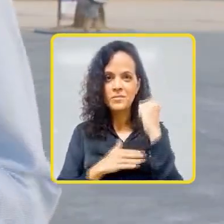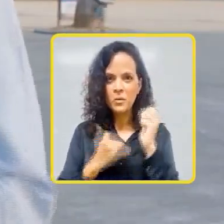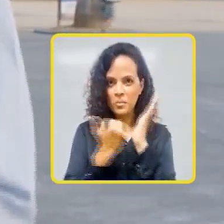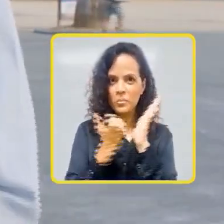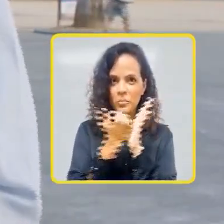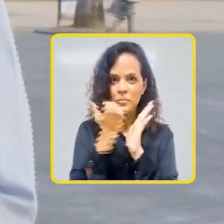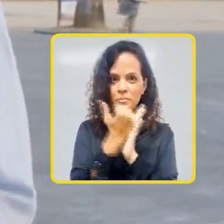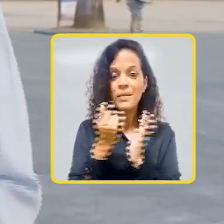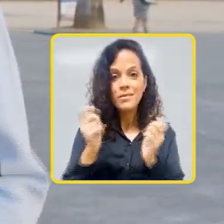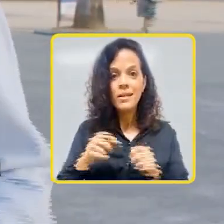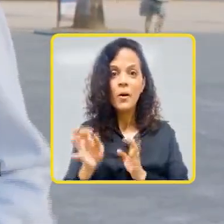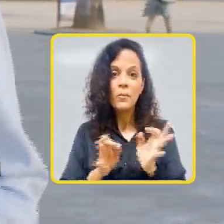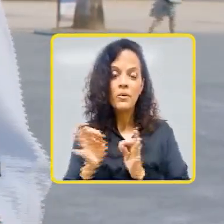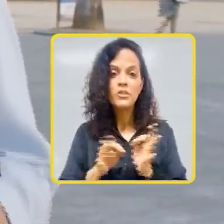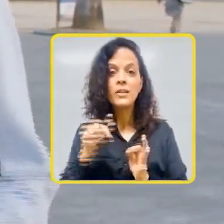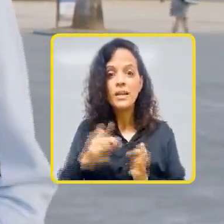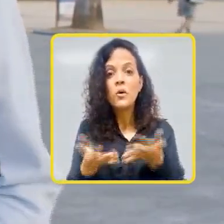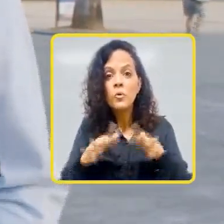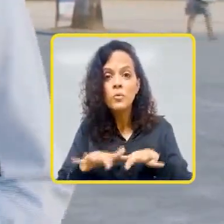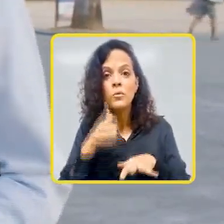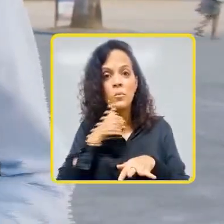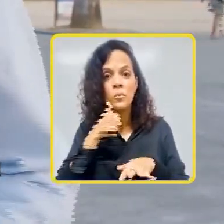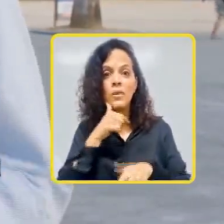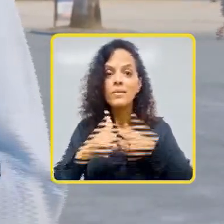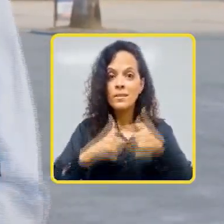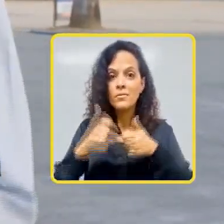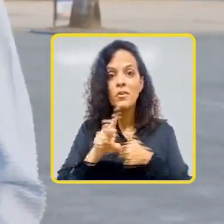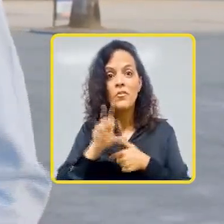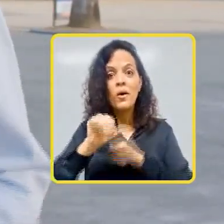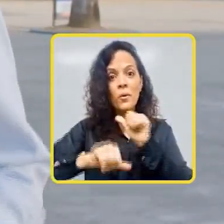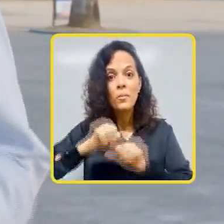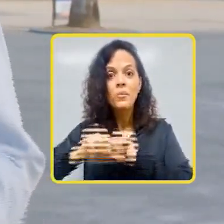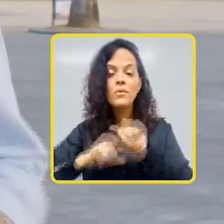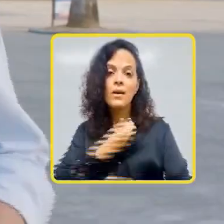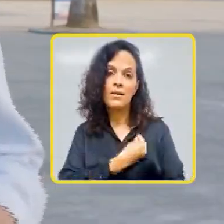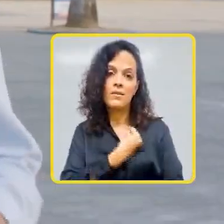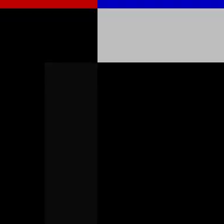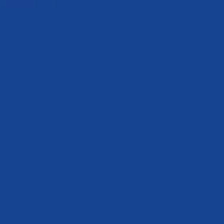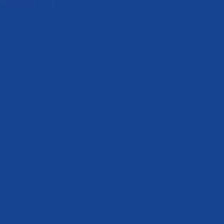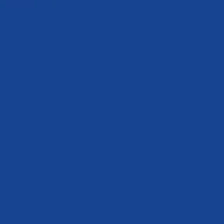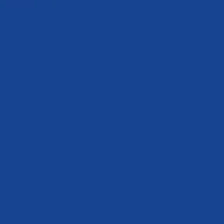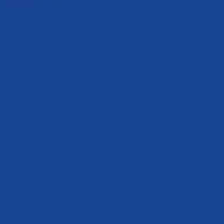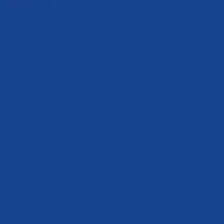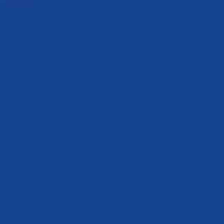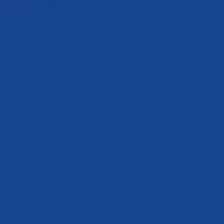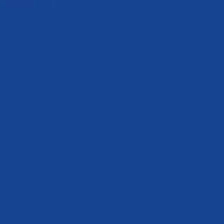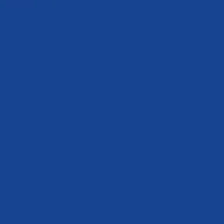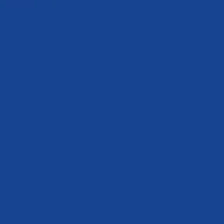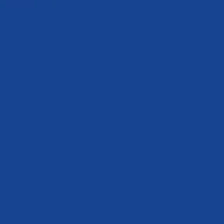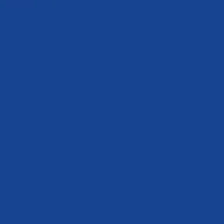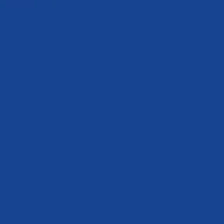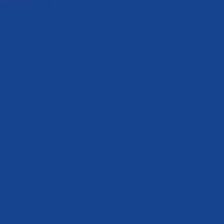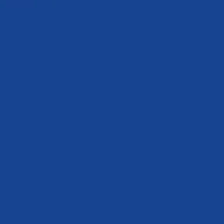plano de inclusão feminina no mercado de trabalho que vai mudar a vida das mulheres de Duque de Caxias.